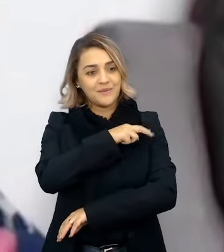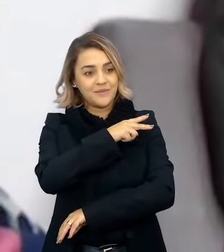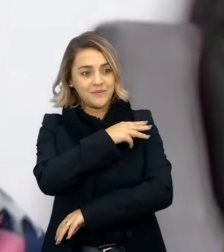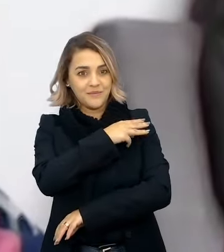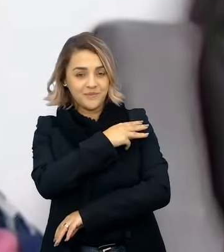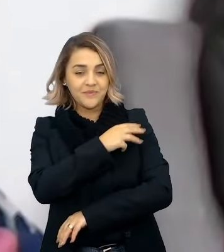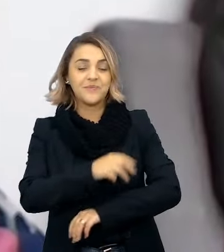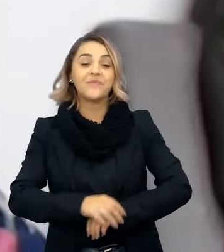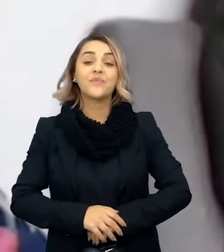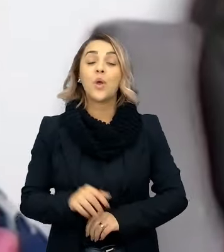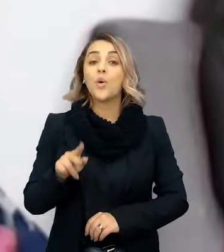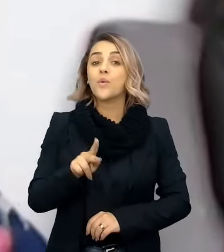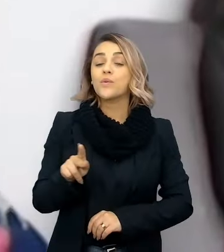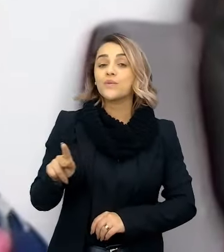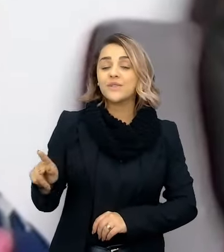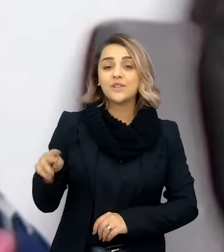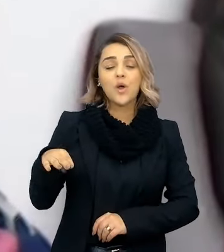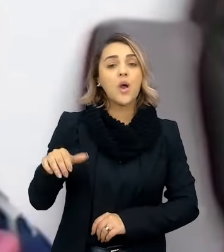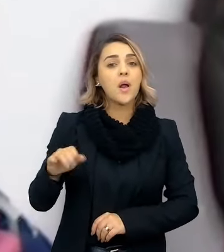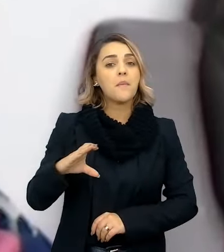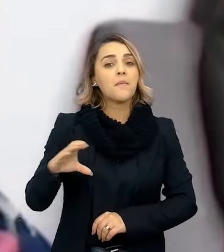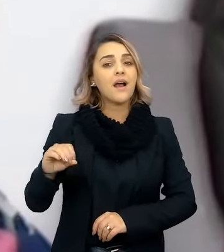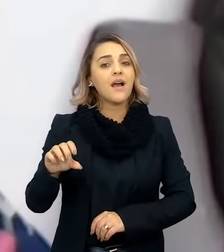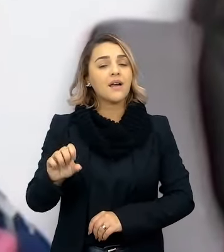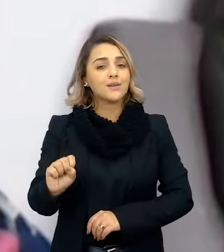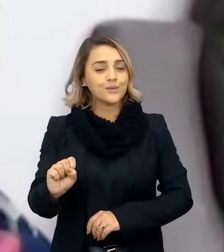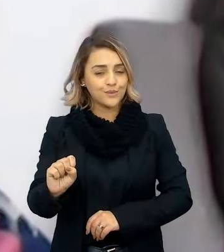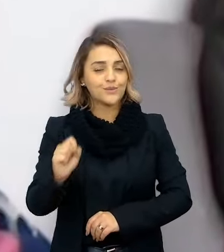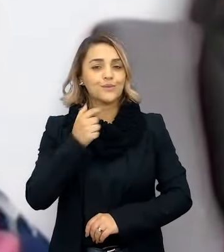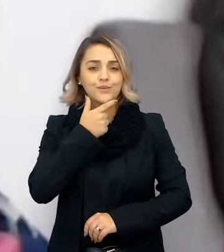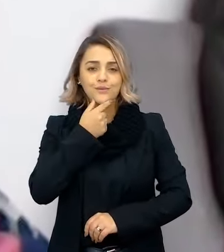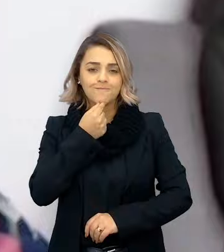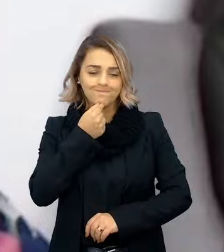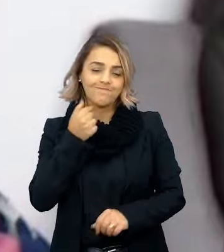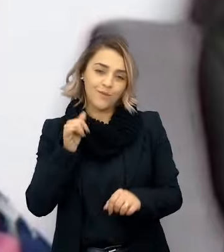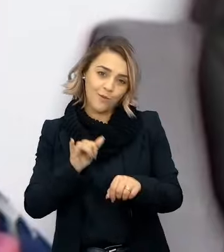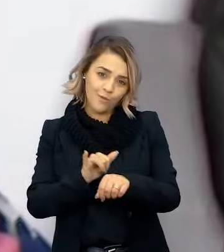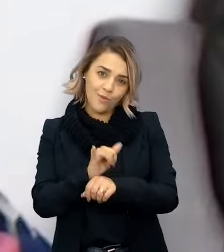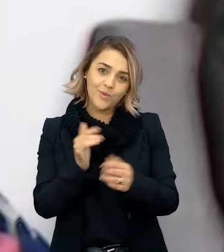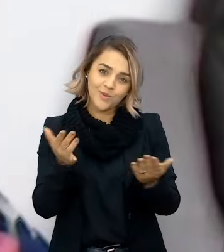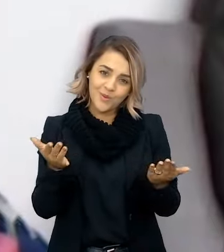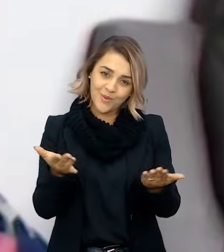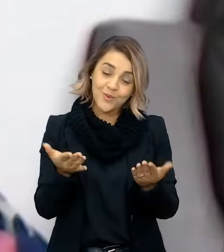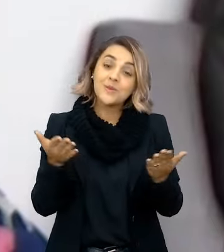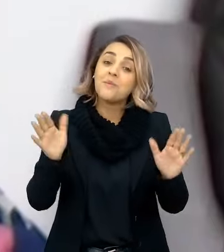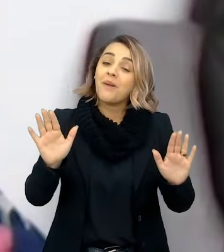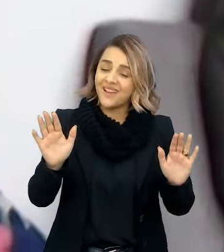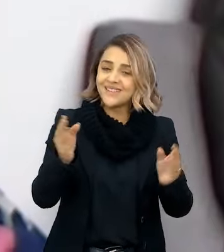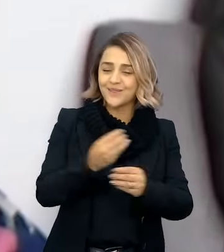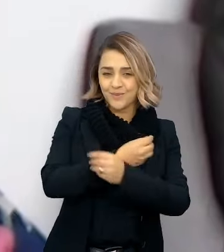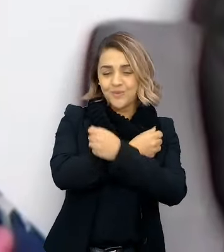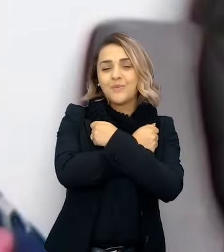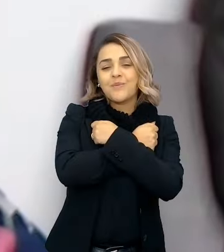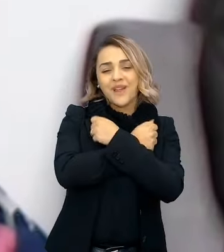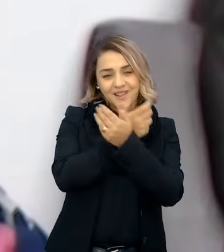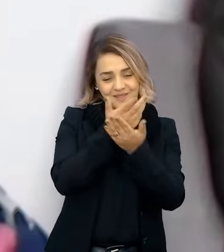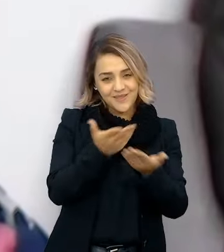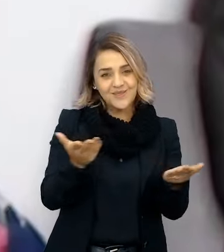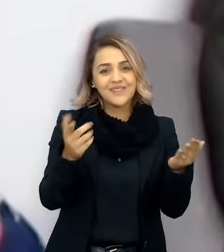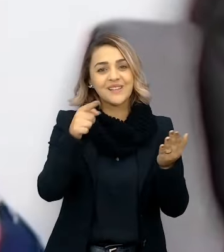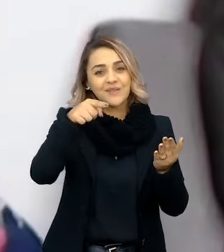Marcos hoje não pôde estar aqui com vocês, professor Marcos Assis, deixo um grande abraço para todos vocês que assistem